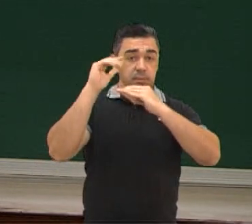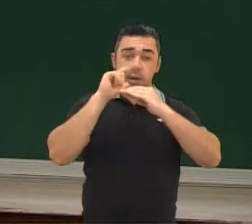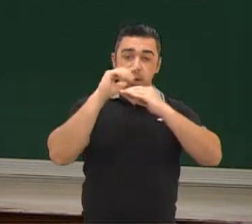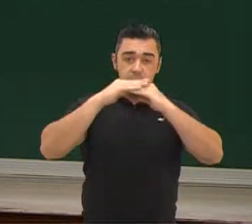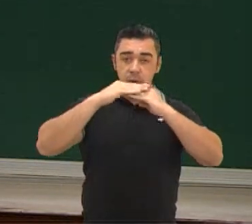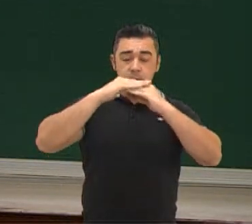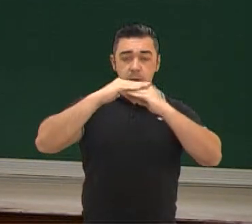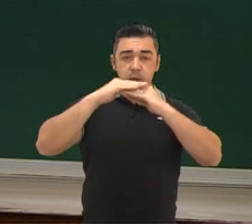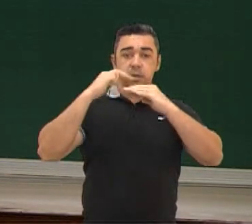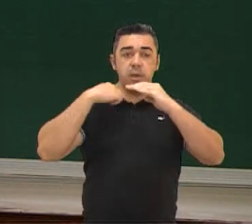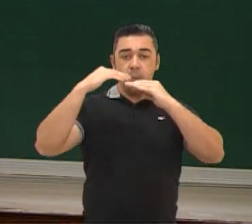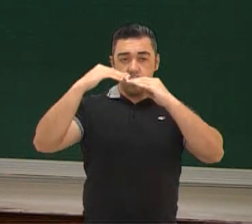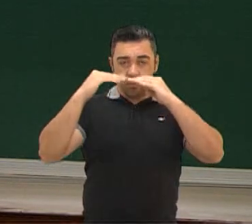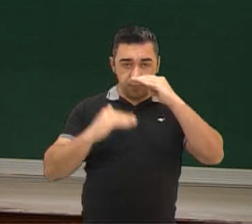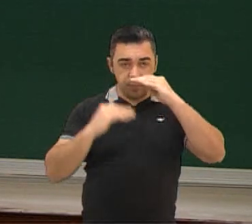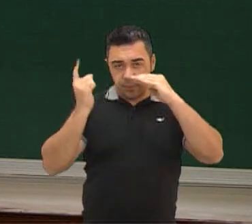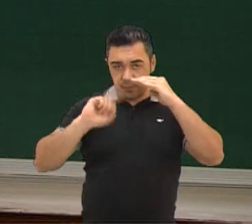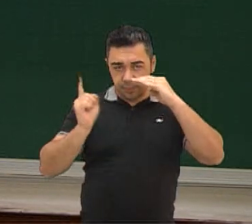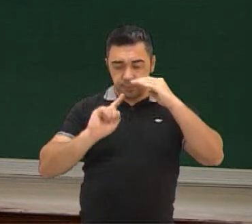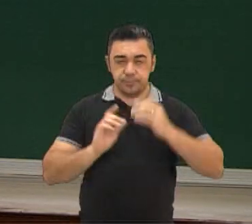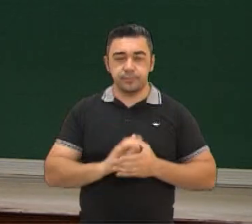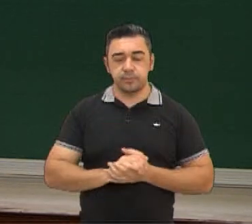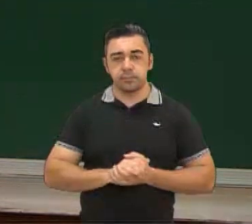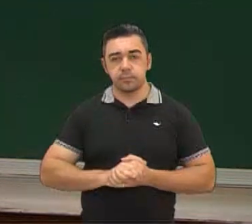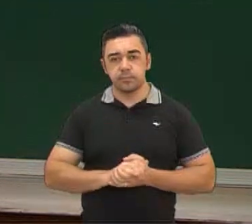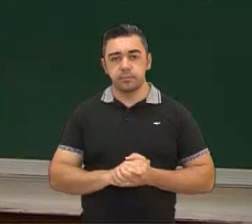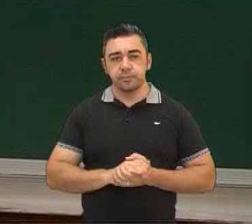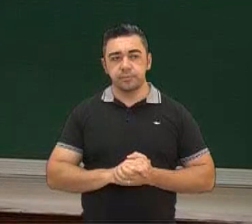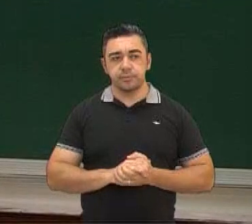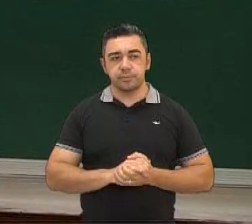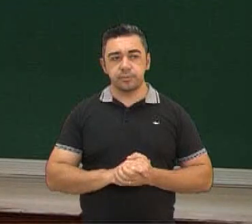ficar sempre na superfície da água.